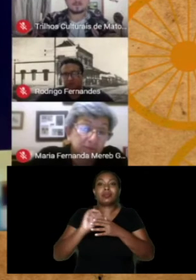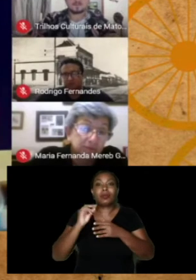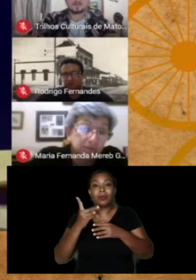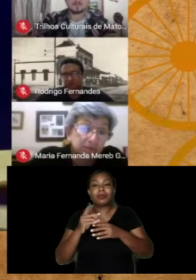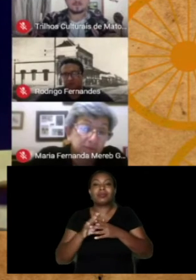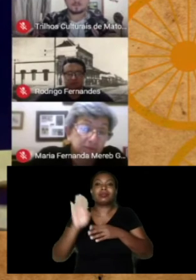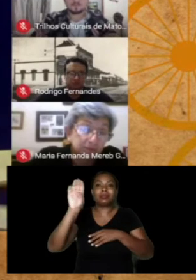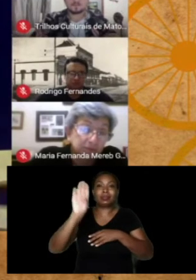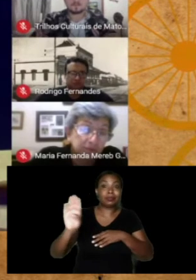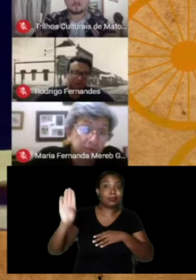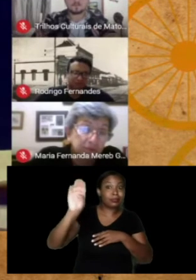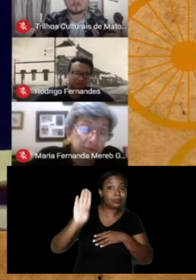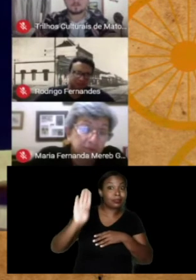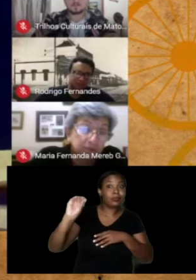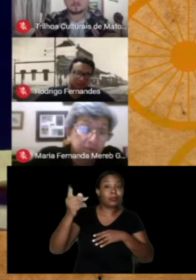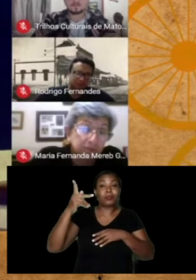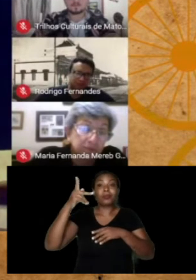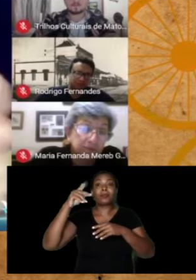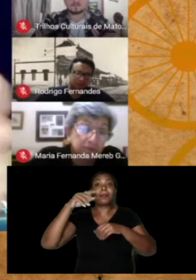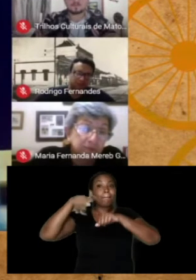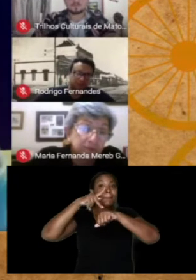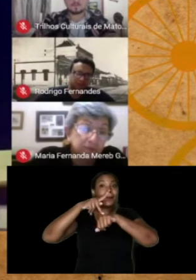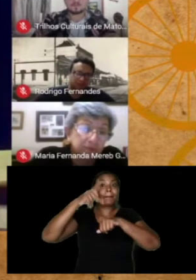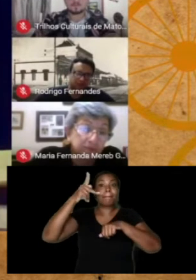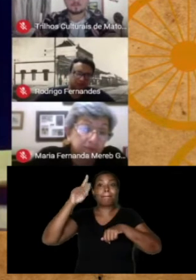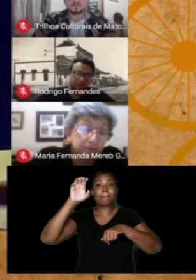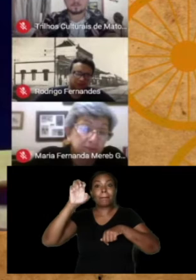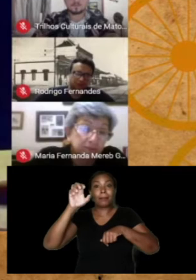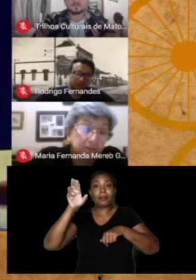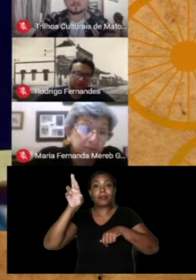Bolívia ou no Peru pela repressão.